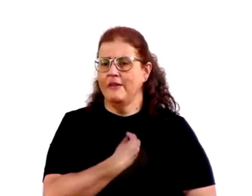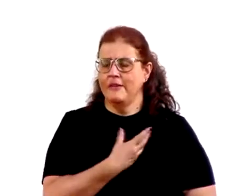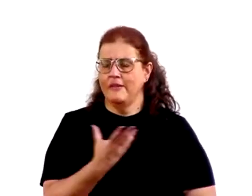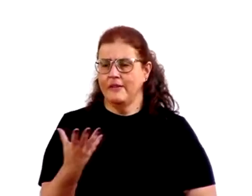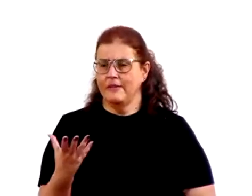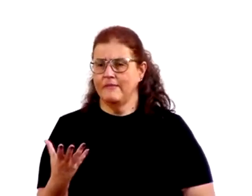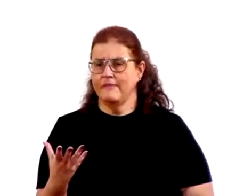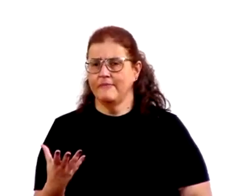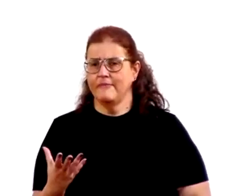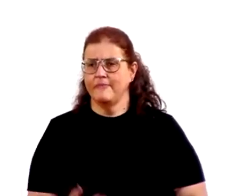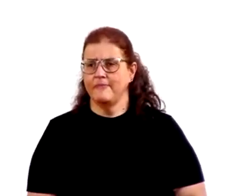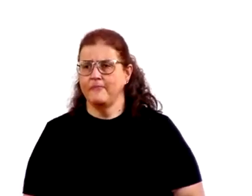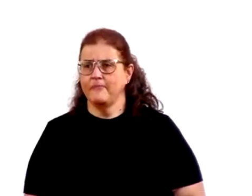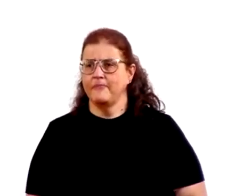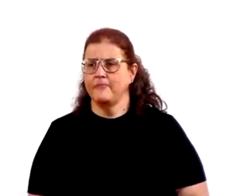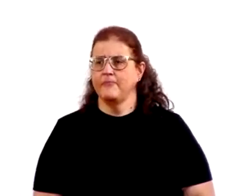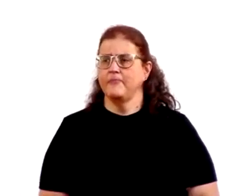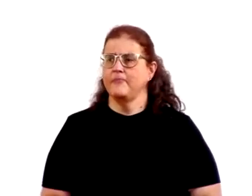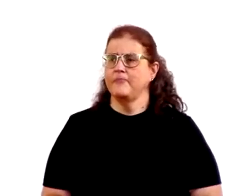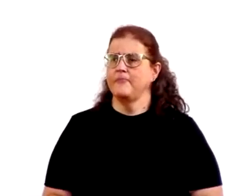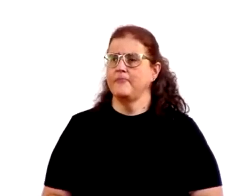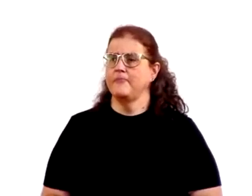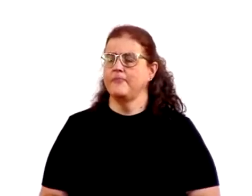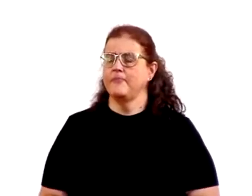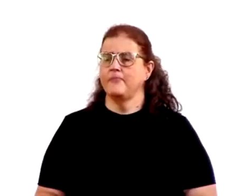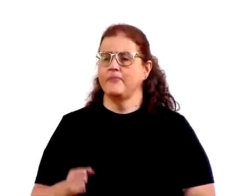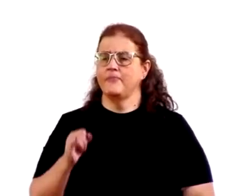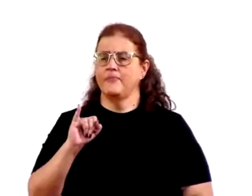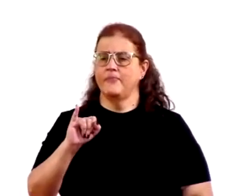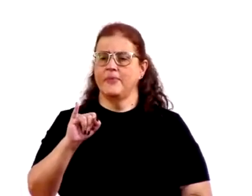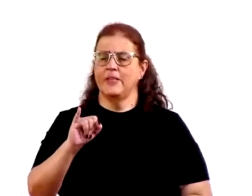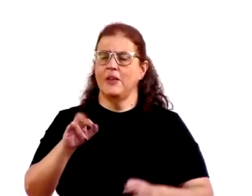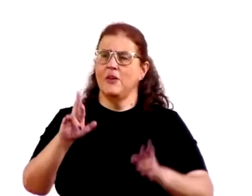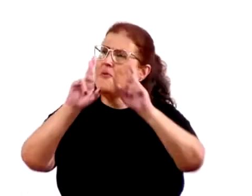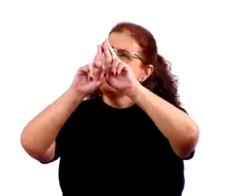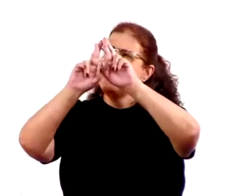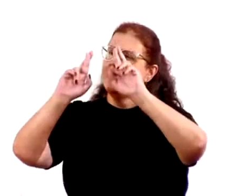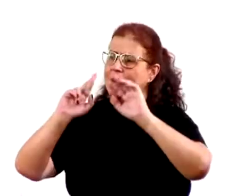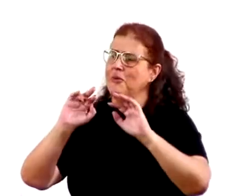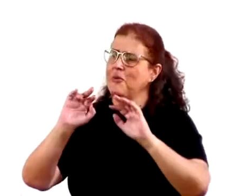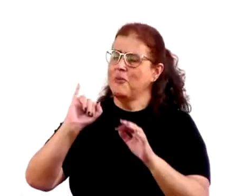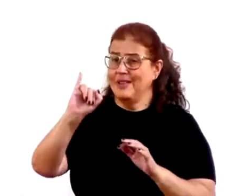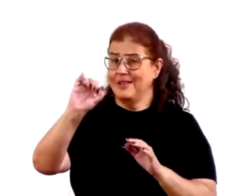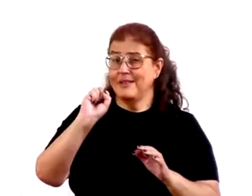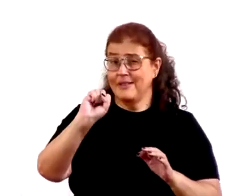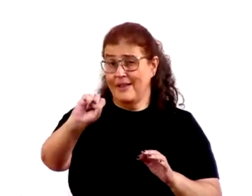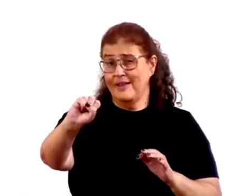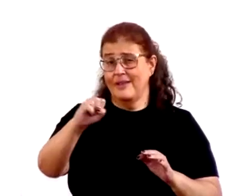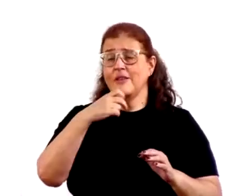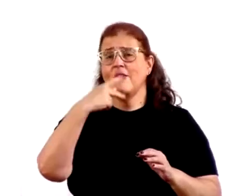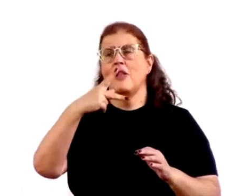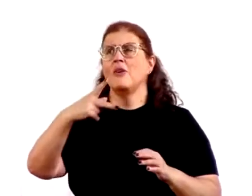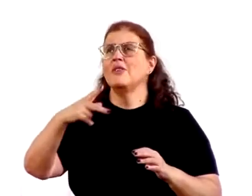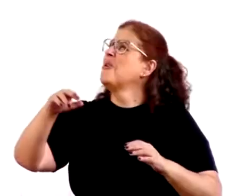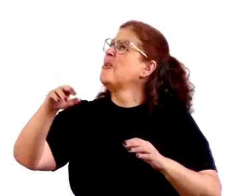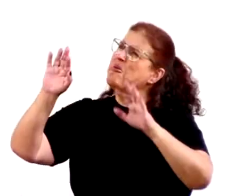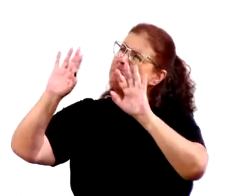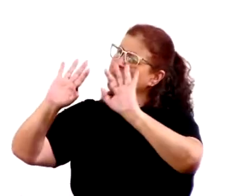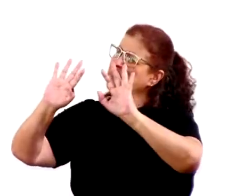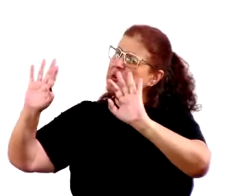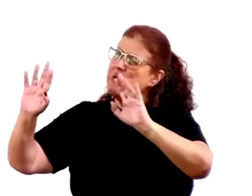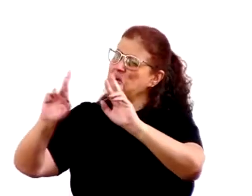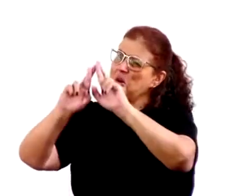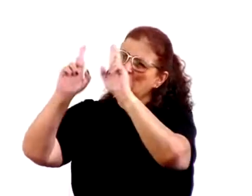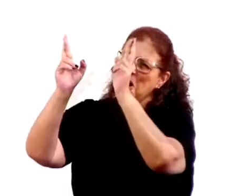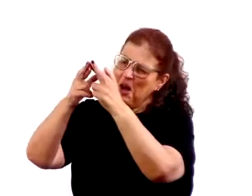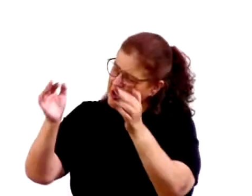poderoso, Isaías, no capítulo 9, seu reino será maravilhoso, ele será chamado Príncipe da